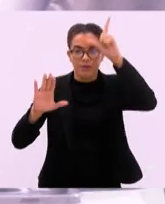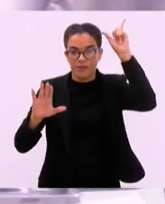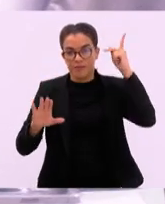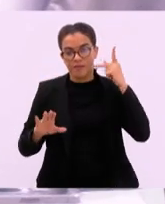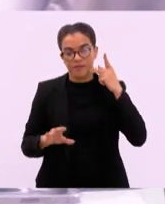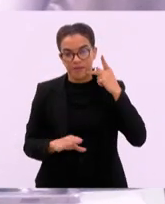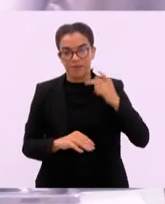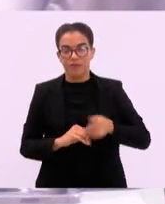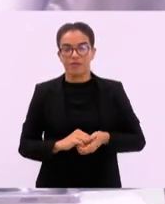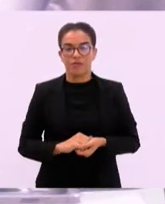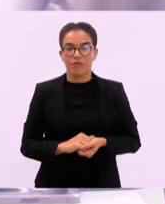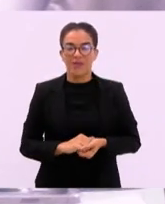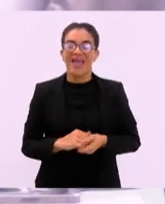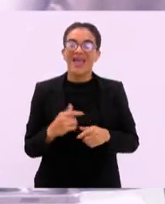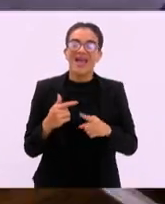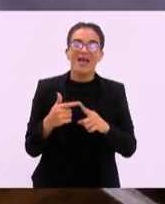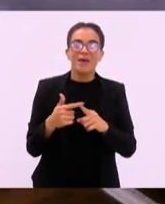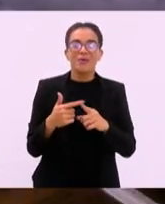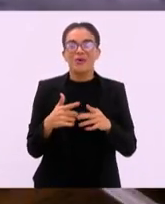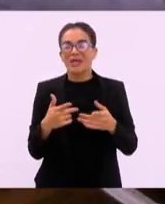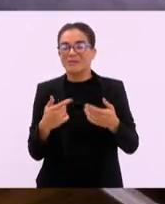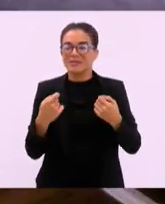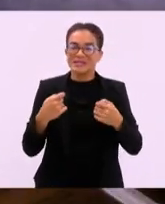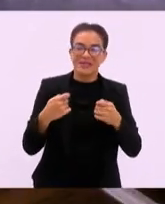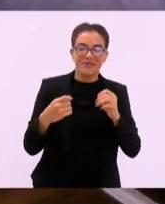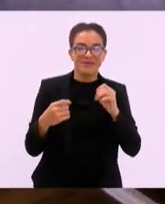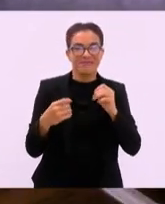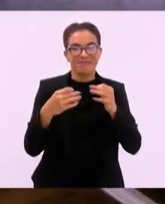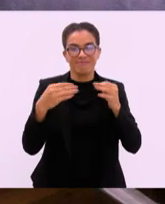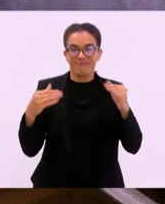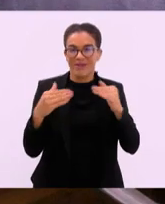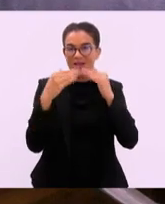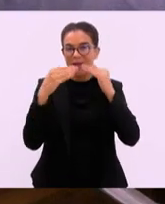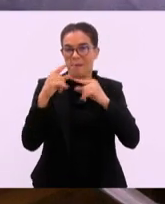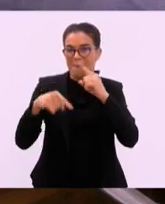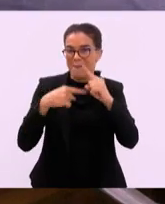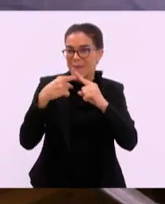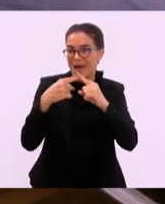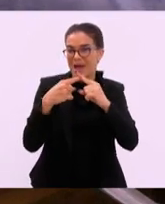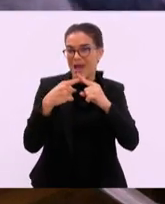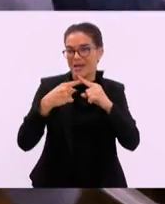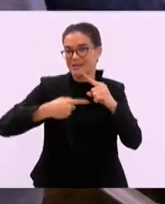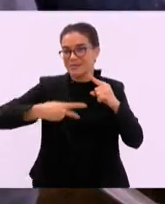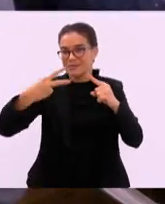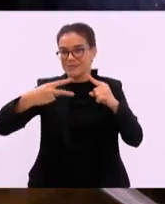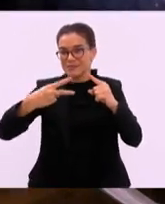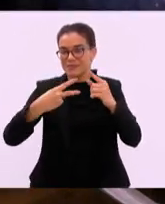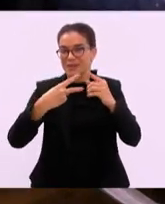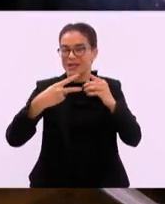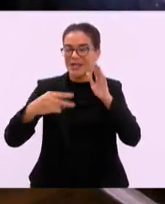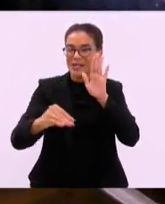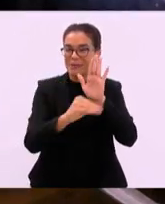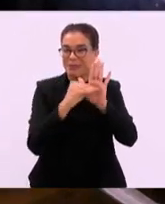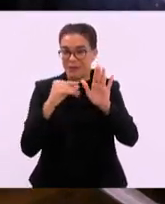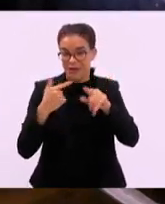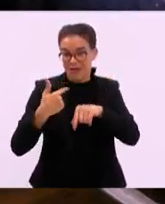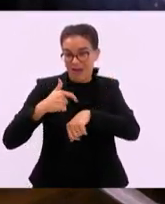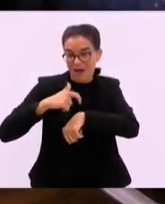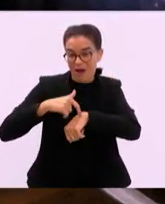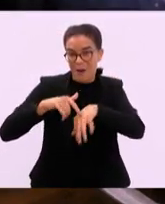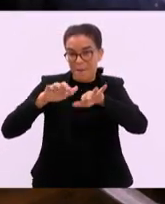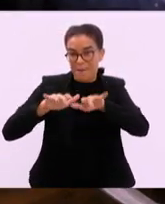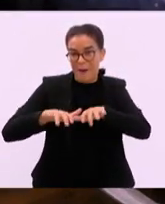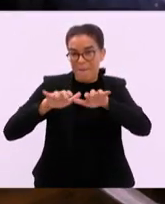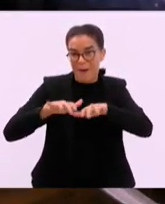É porque deveria ser favorável com subemenda. porque na hora de digitação aqui